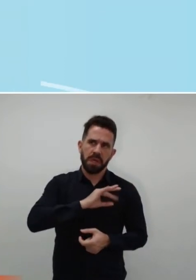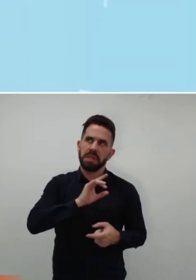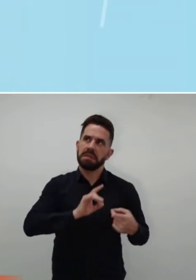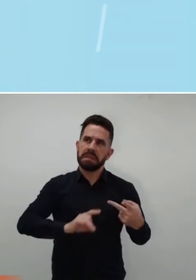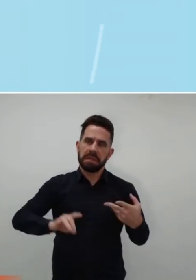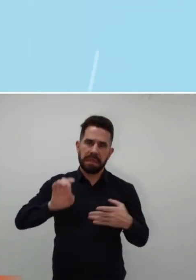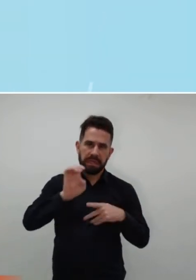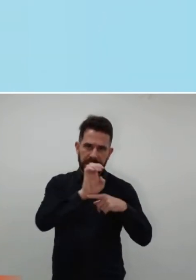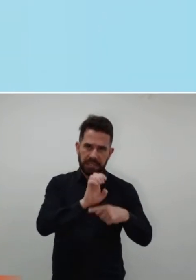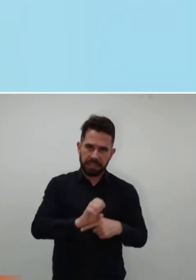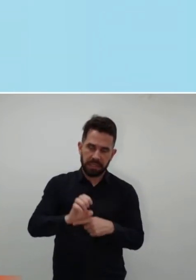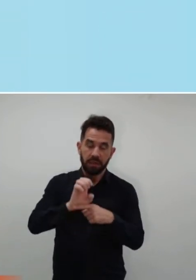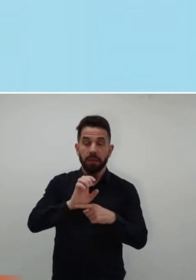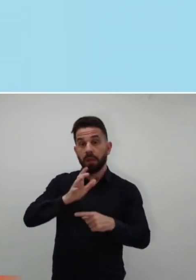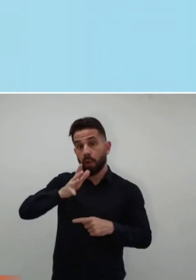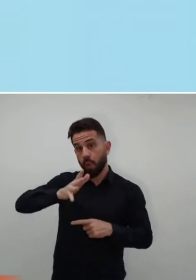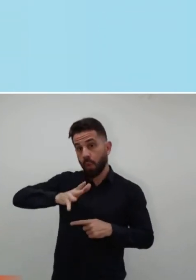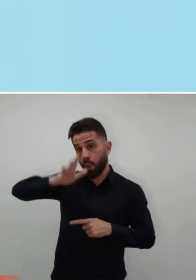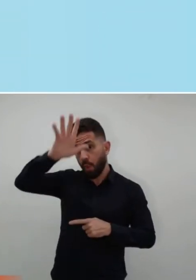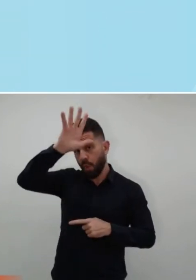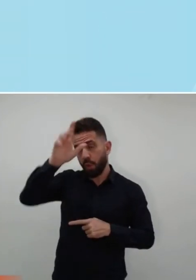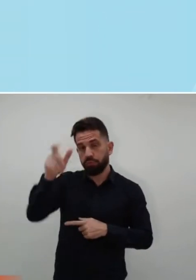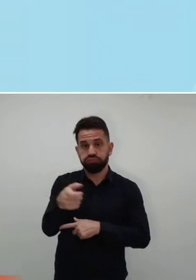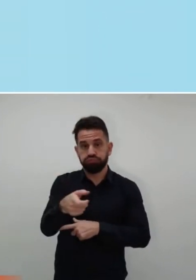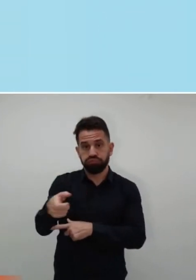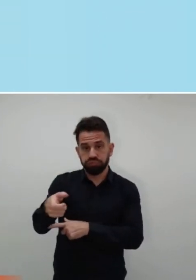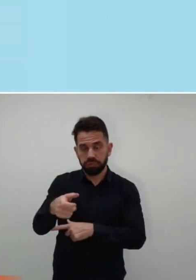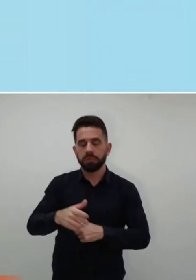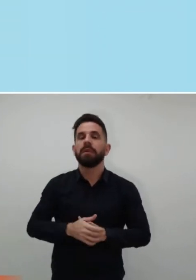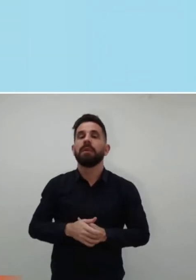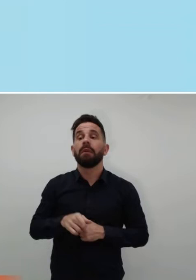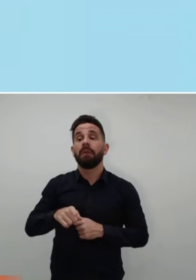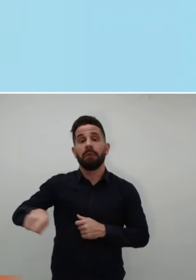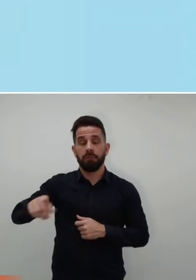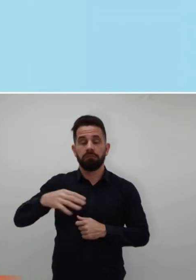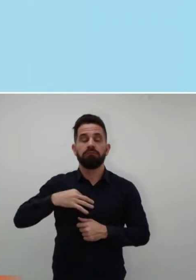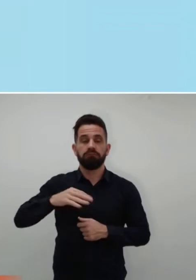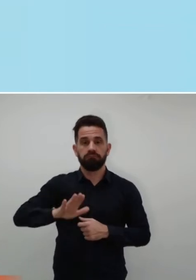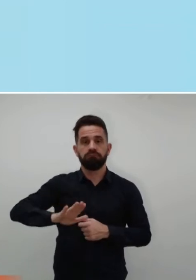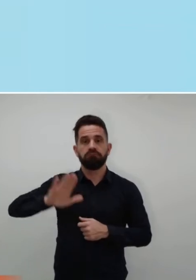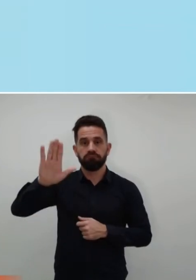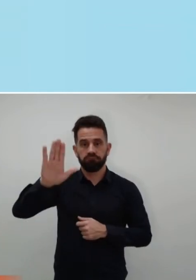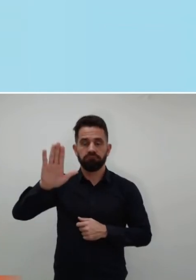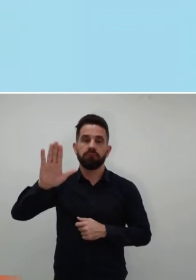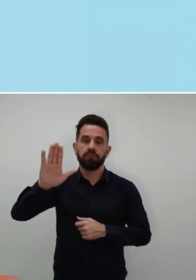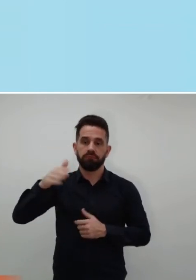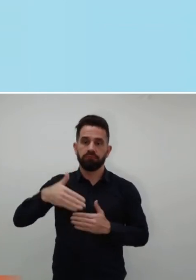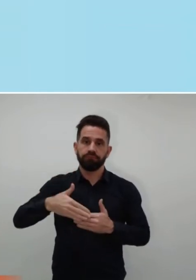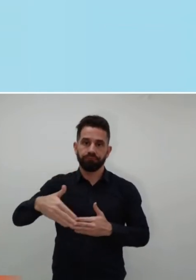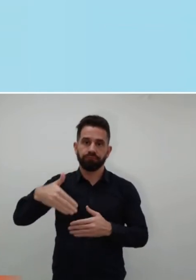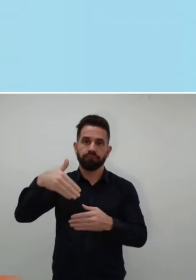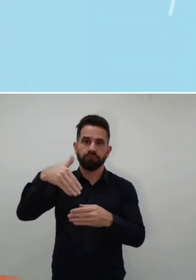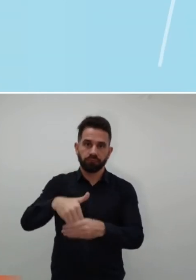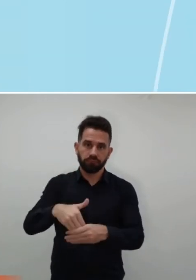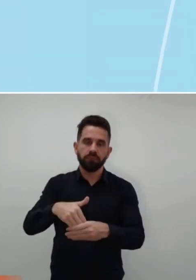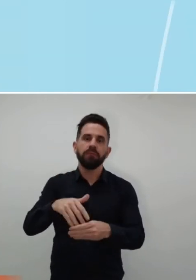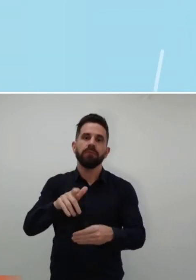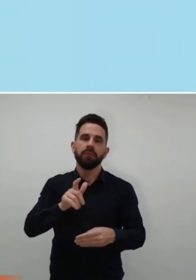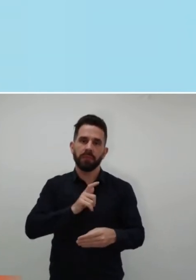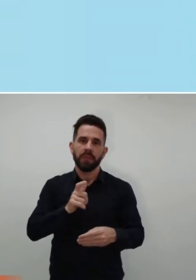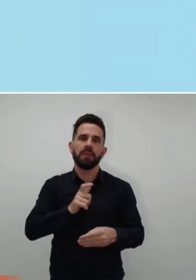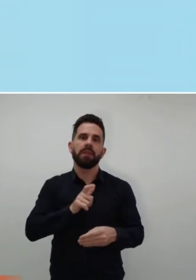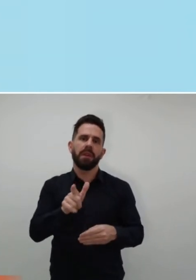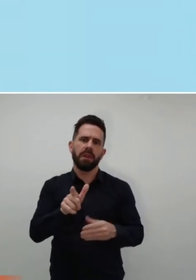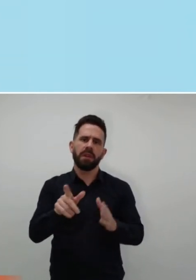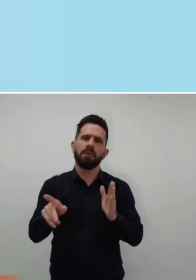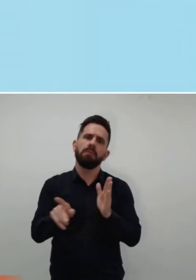ao Corpo de Bombeiros. E eles vão concorrer às eleições e na urna vai aparecer lá os cargos, né,